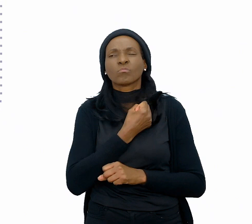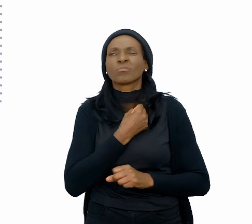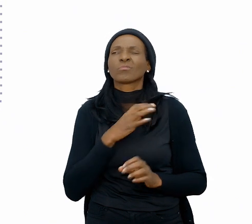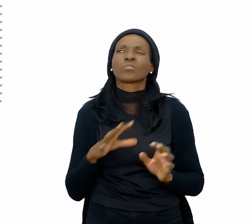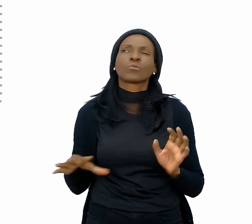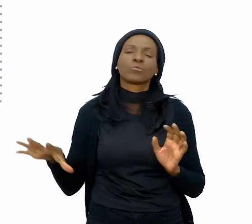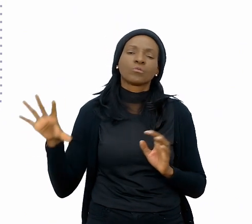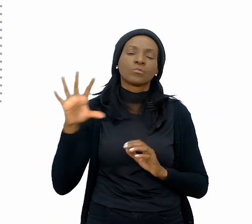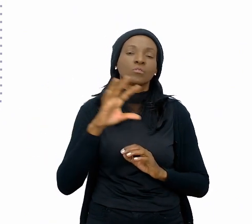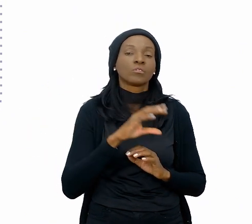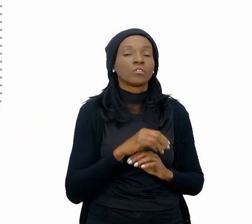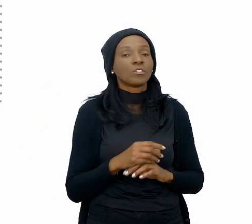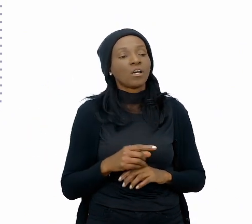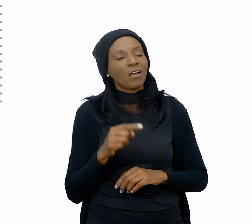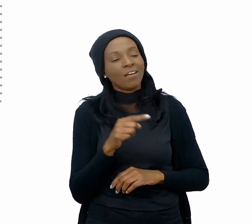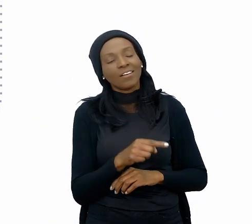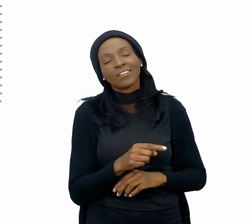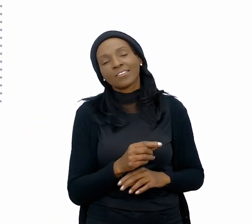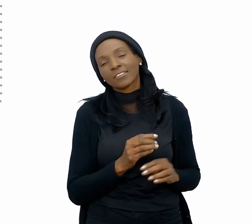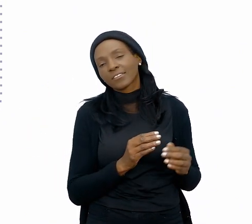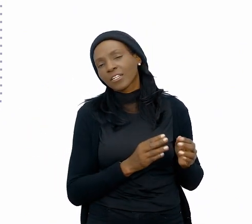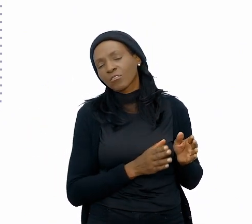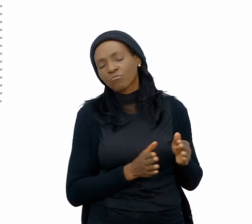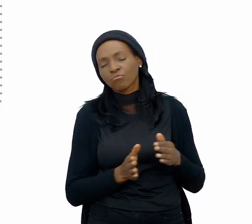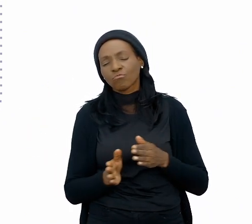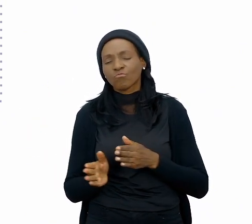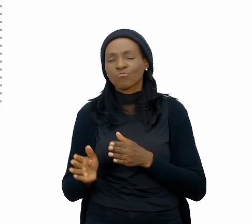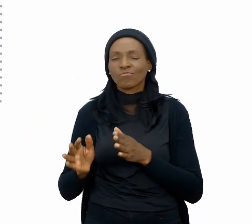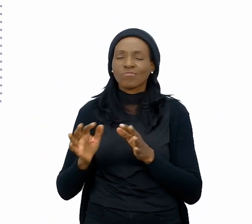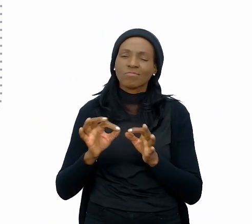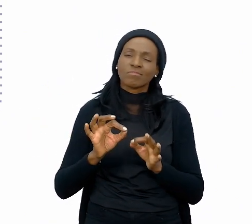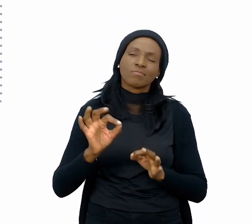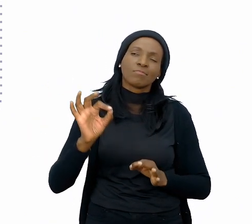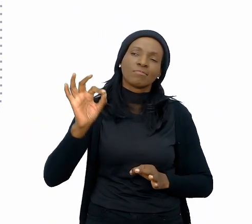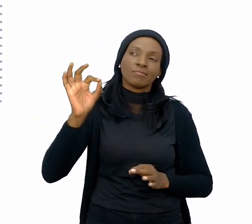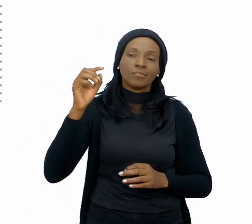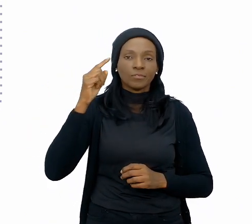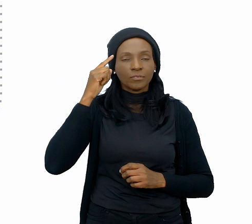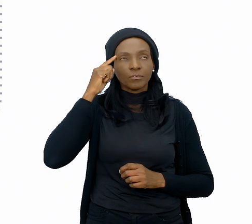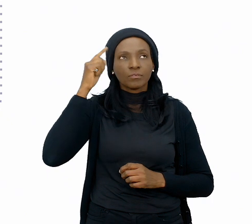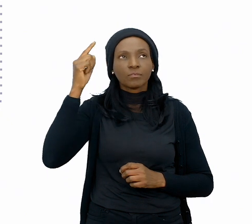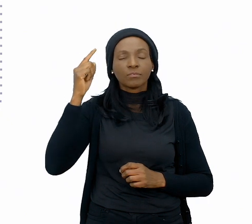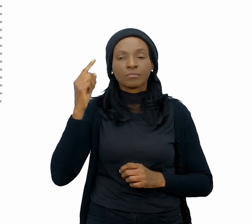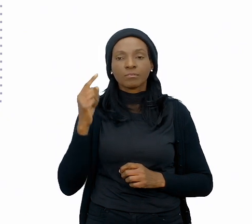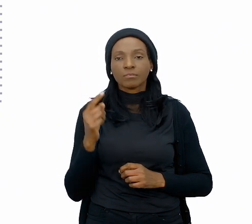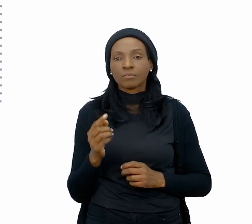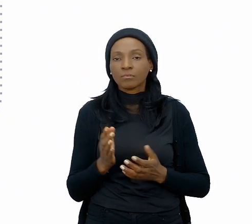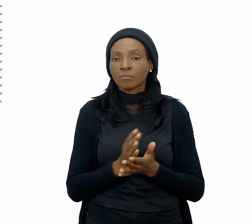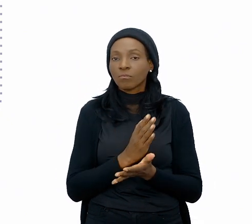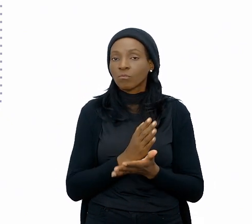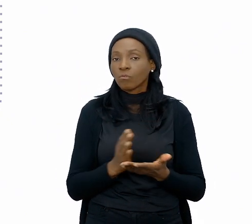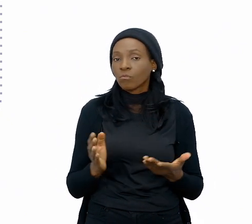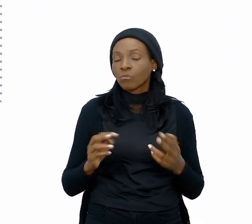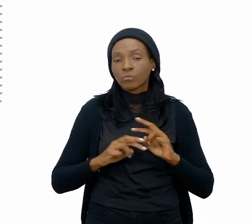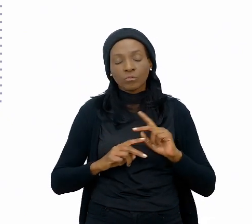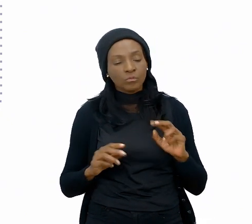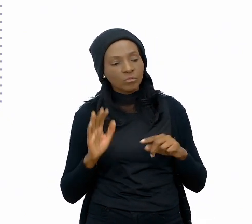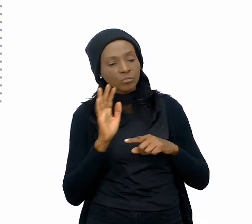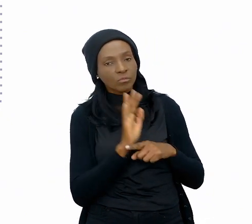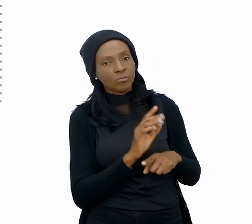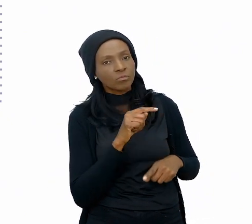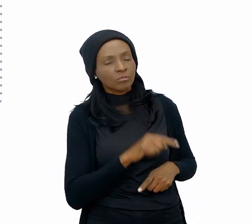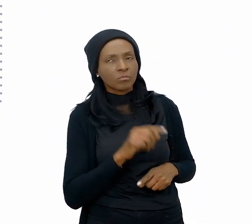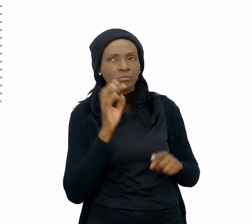decimal, elas percorrem um longo caminho que vai ser a partir das situações que vão levar essas crianças